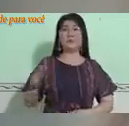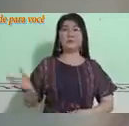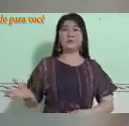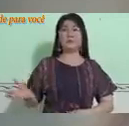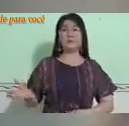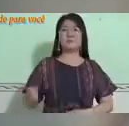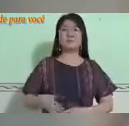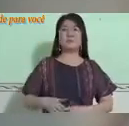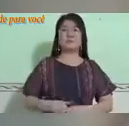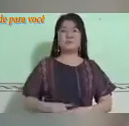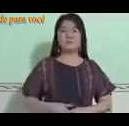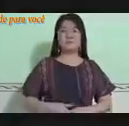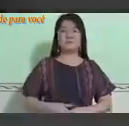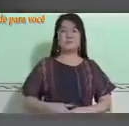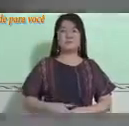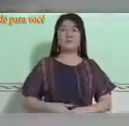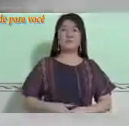AMULHERESTA, acento agudo,